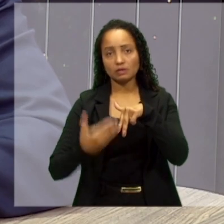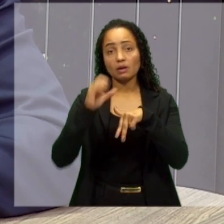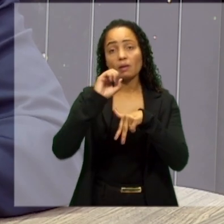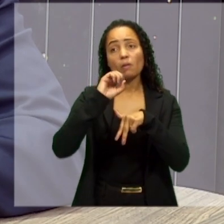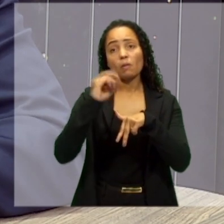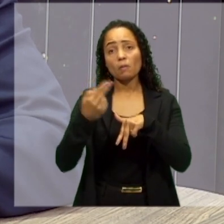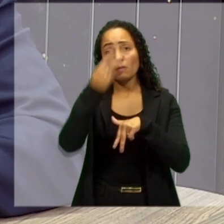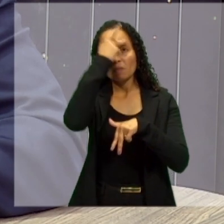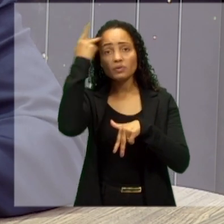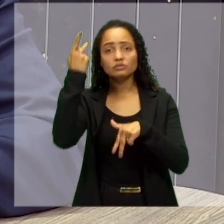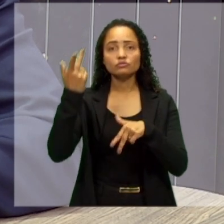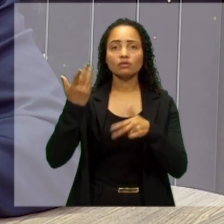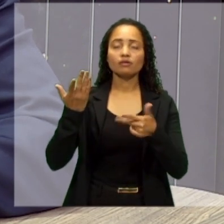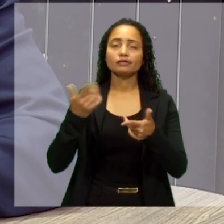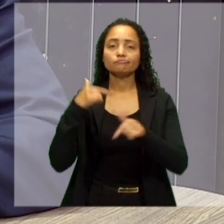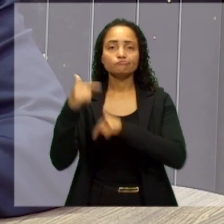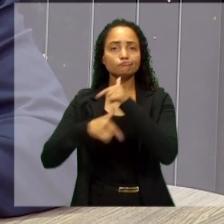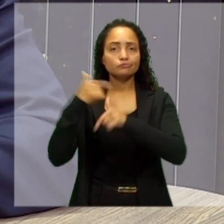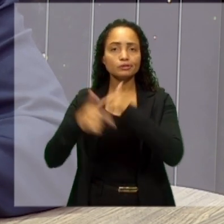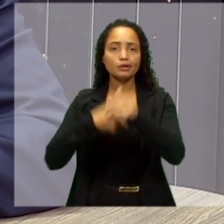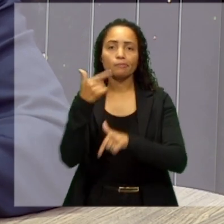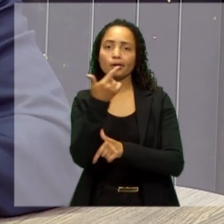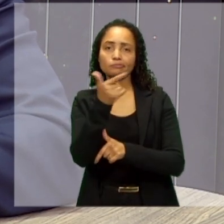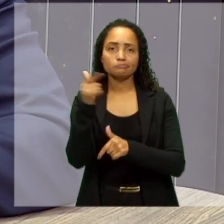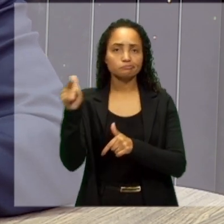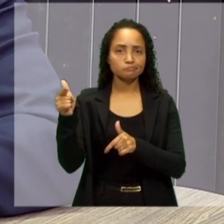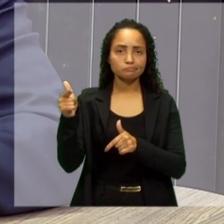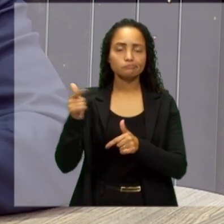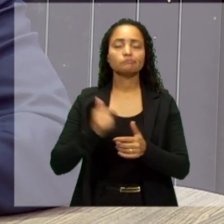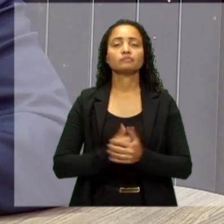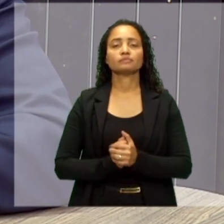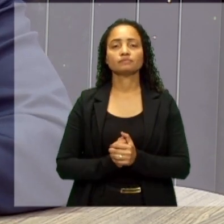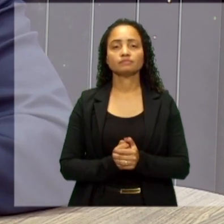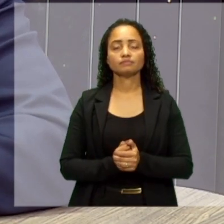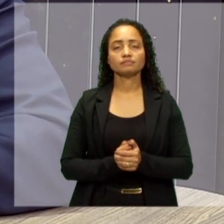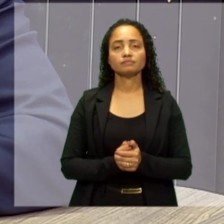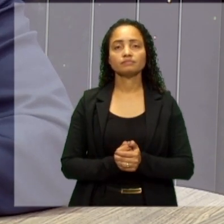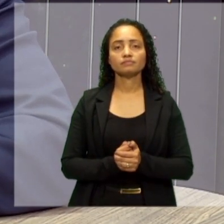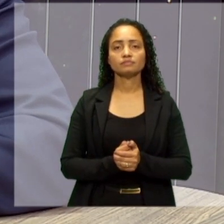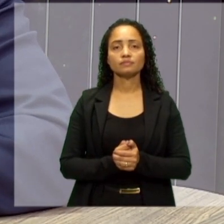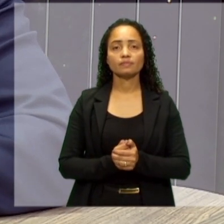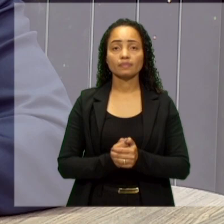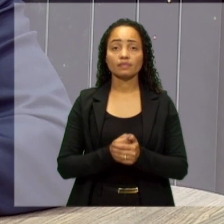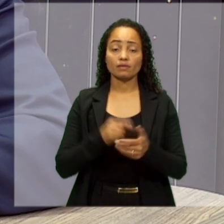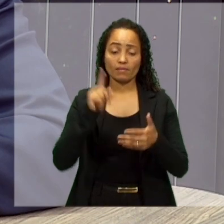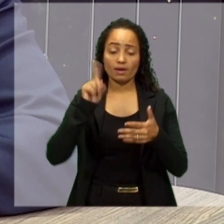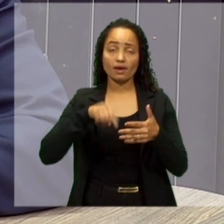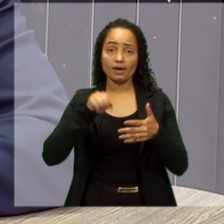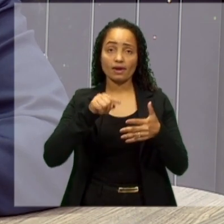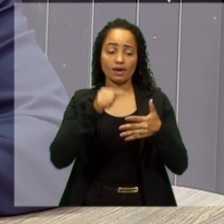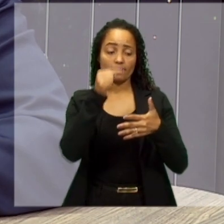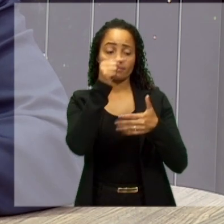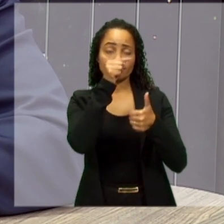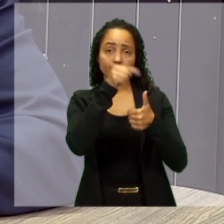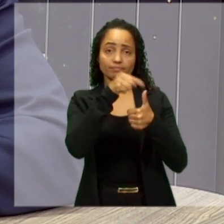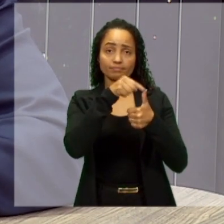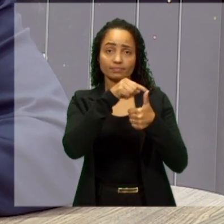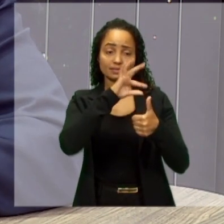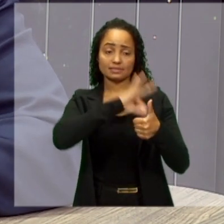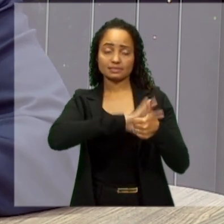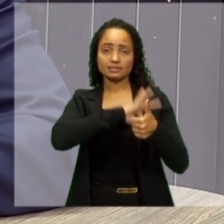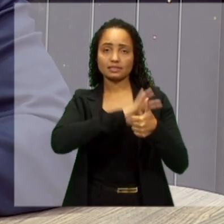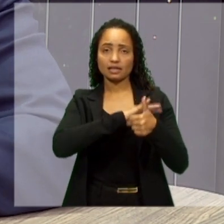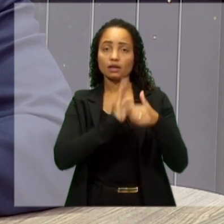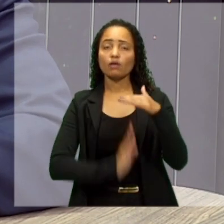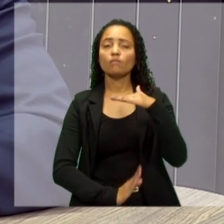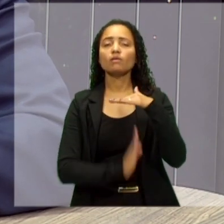desemprego ou uma vulnerabilidade agravada. Então, o critério da renda é um primeiro limite. Por que a gente precisa